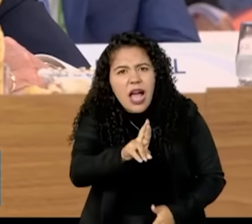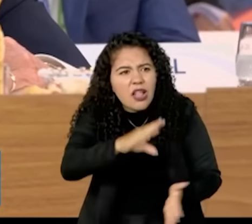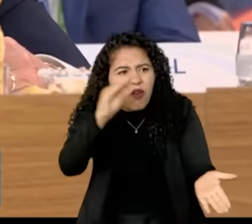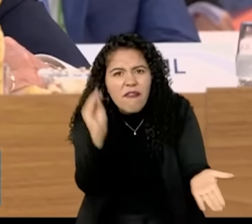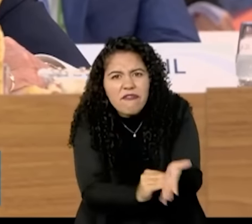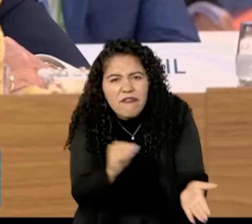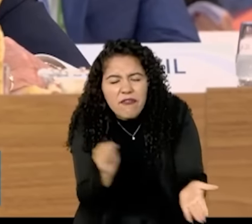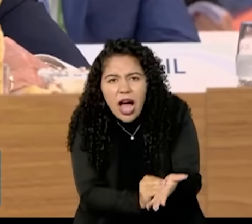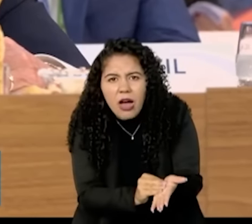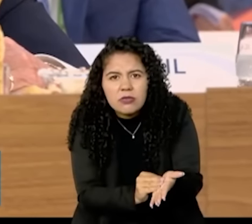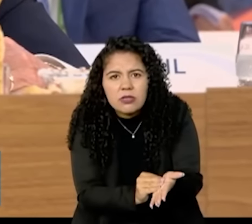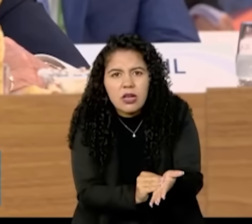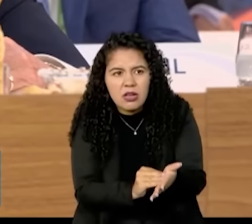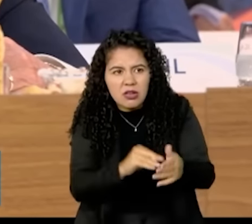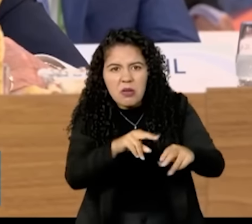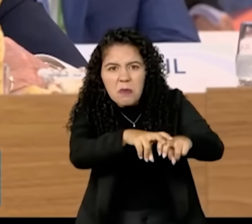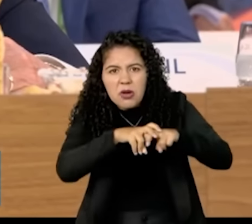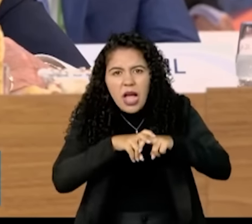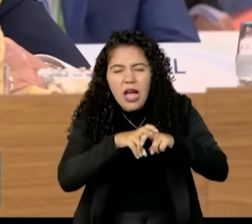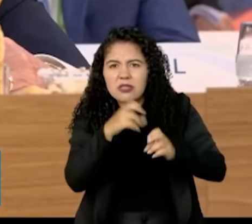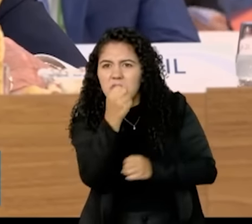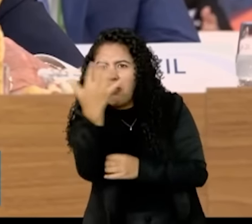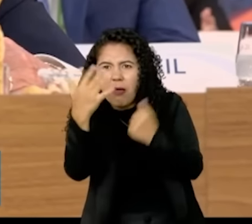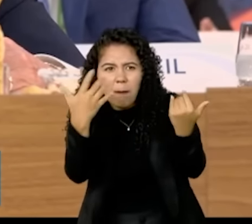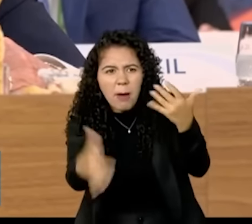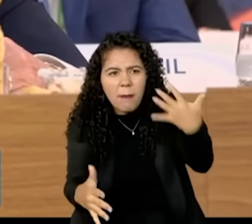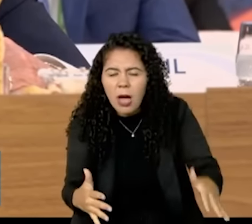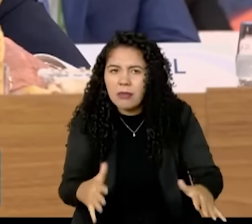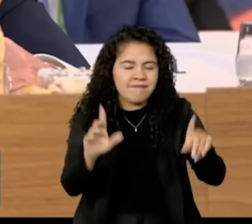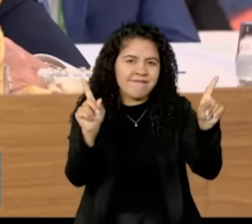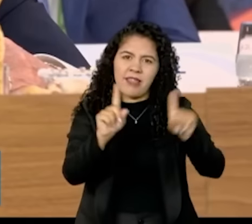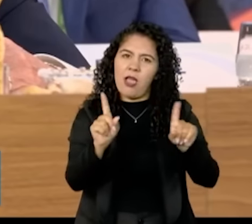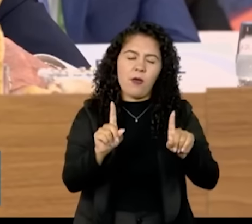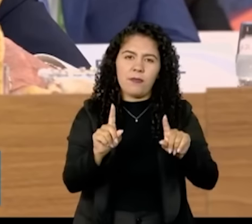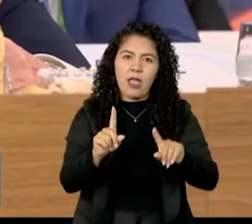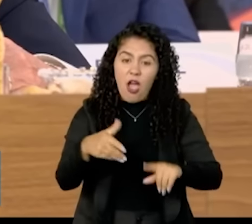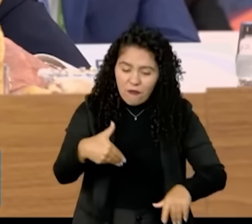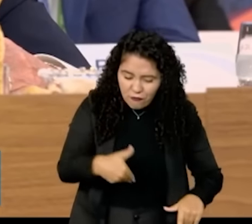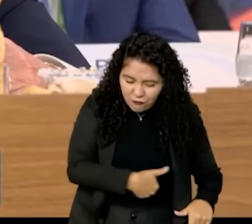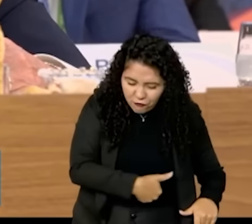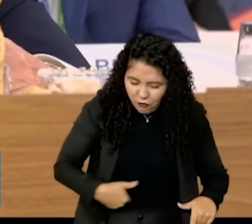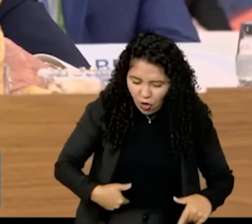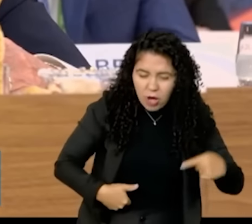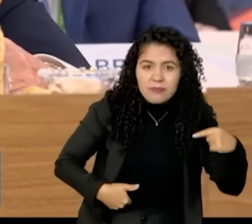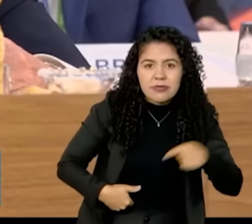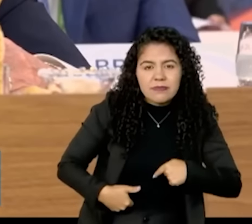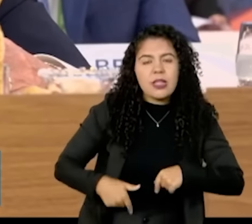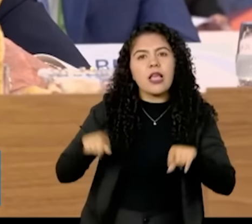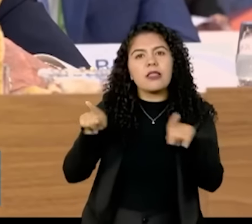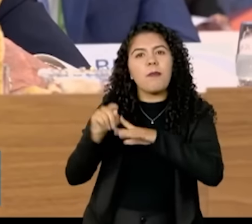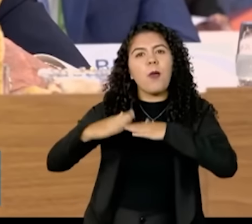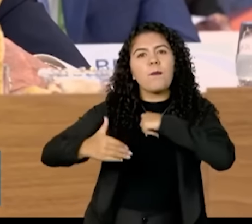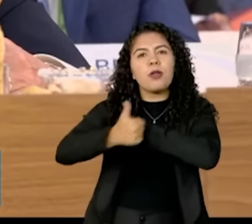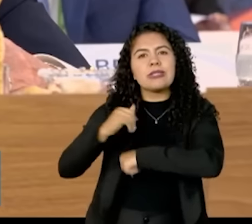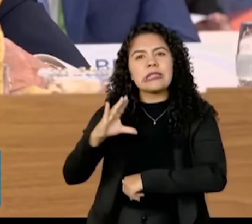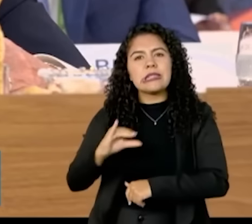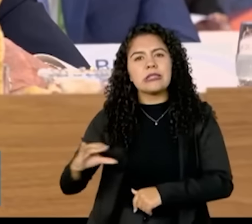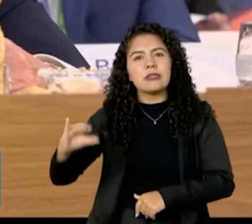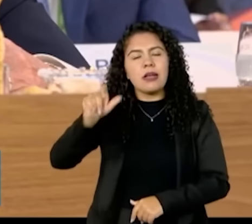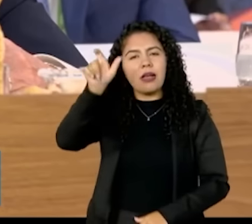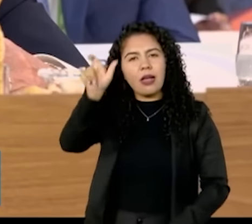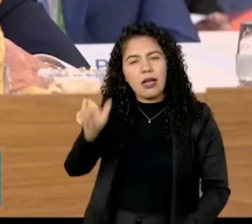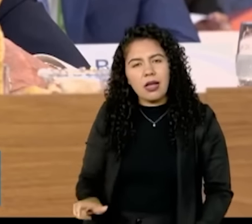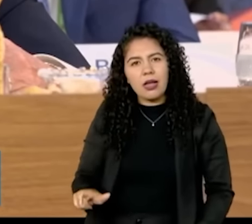de fenômenos naturais. A fome, como dizia o cientista e geógrafo brasileiro José de